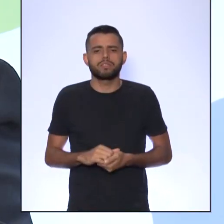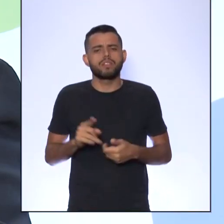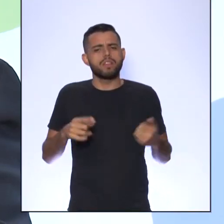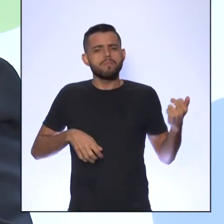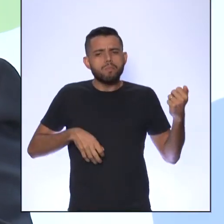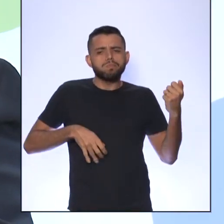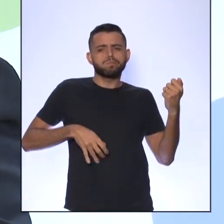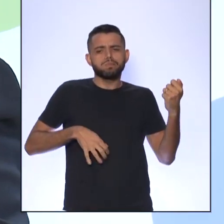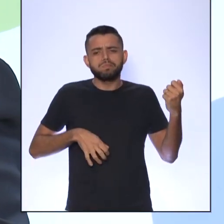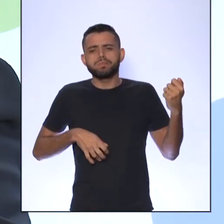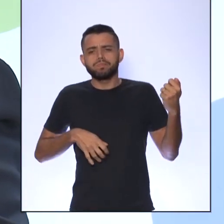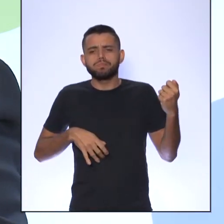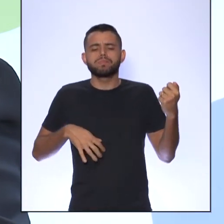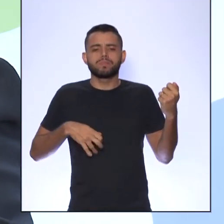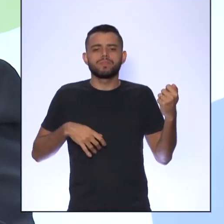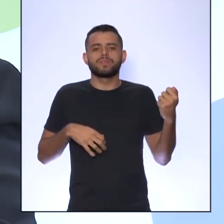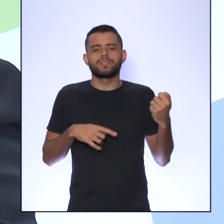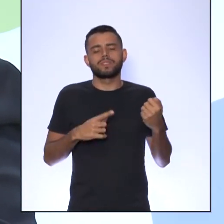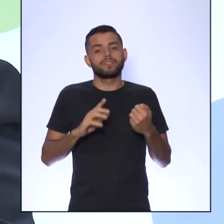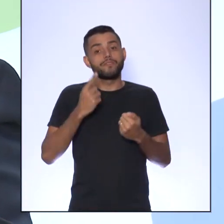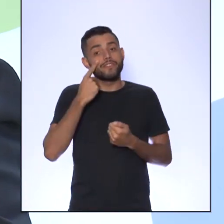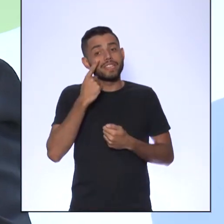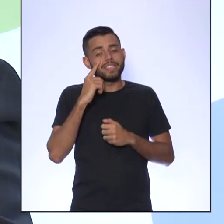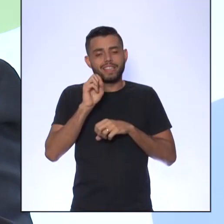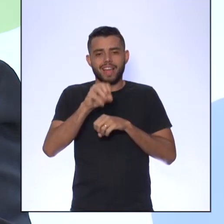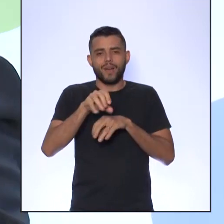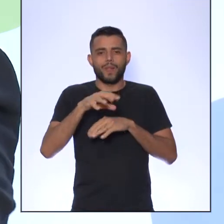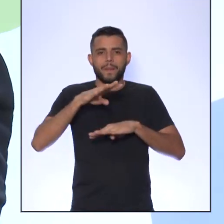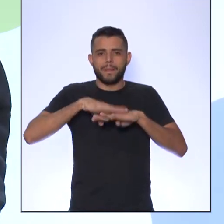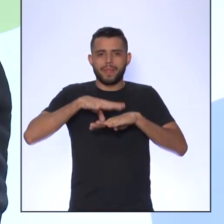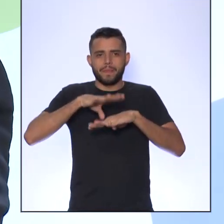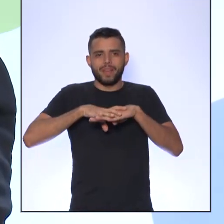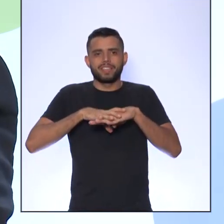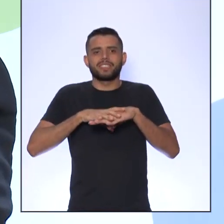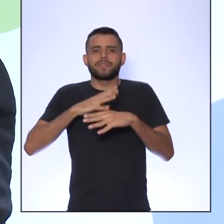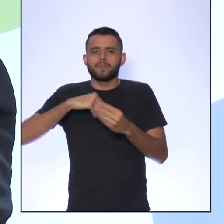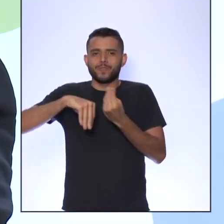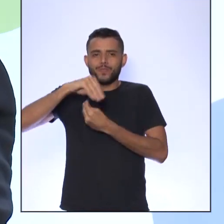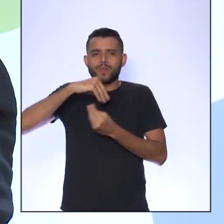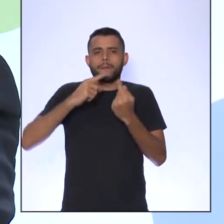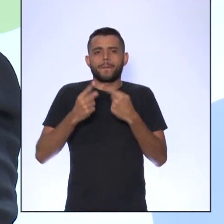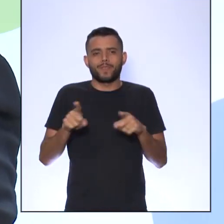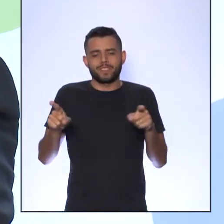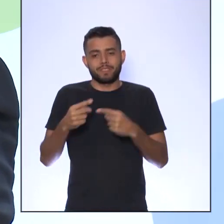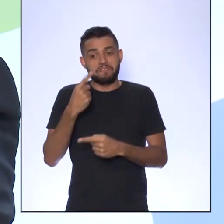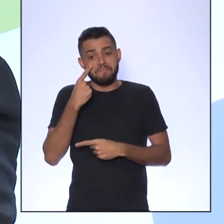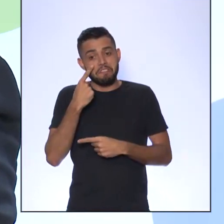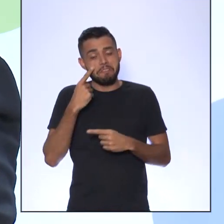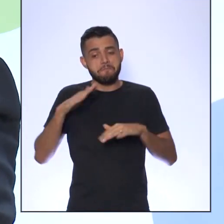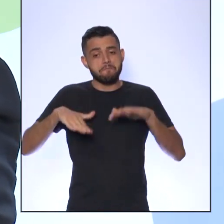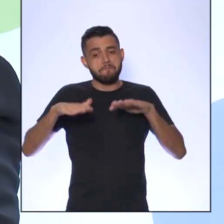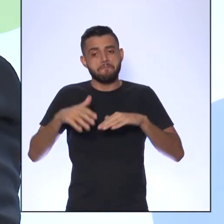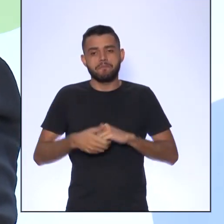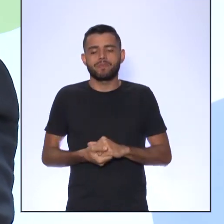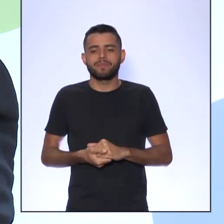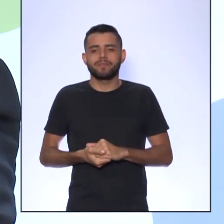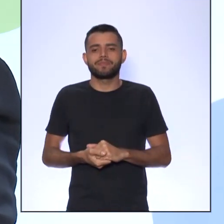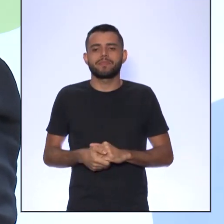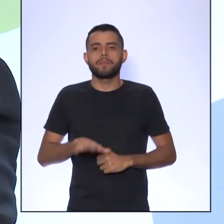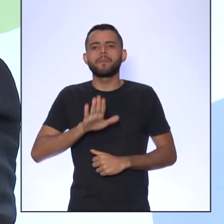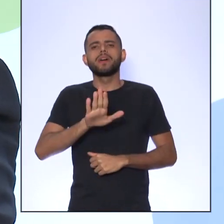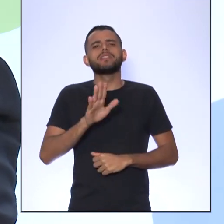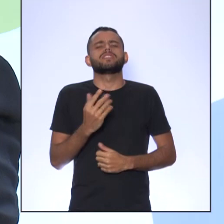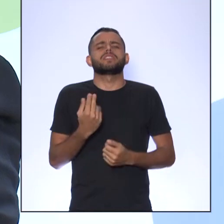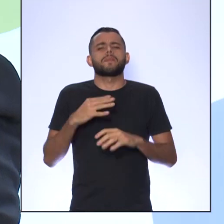viu, galera? Já vou entregar aqui para ver se numa aula ele vai dar uma aula de matemática com música aqui, quem sabe. Mas essa relação da matemática é